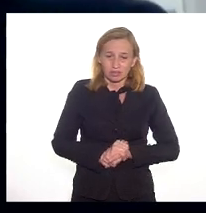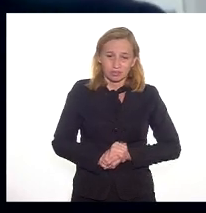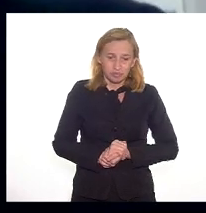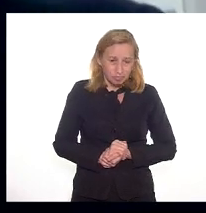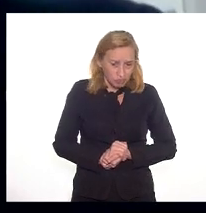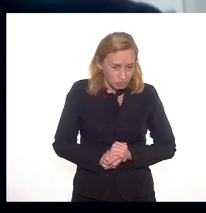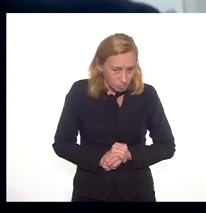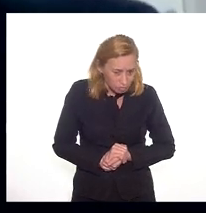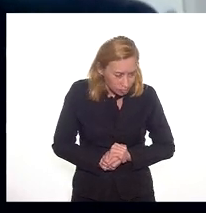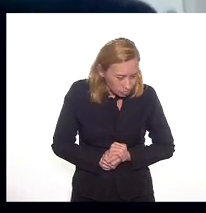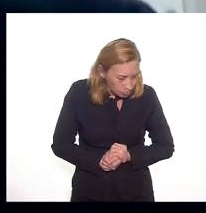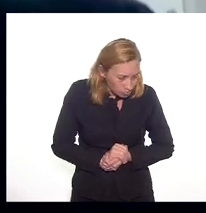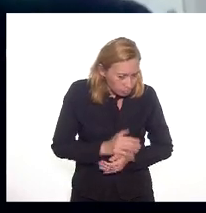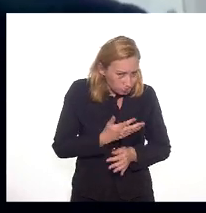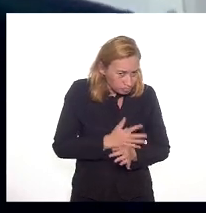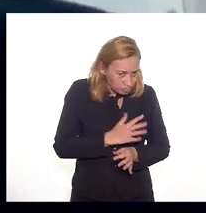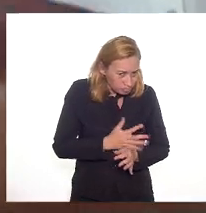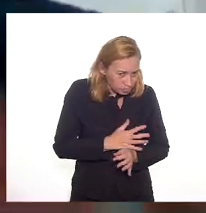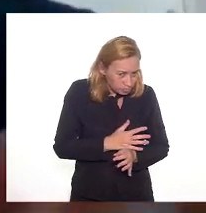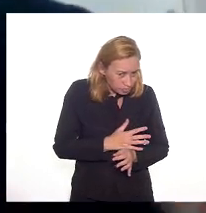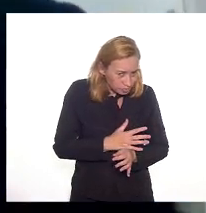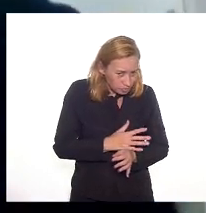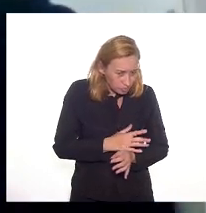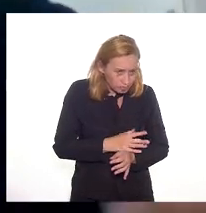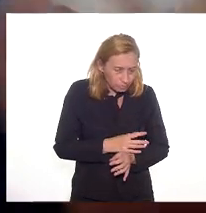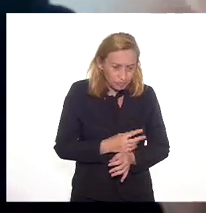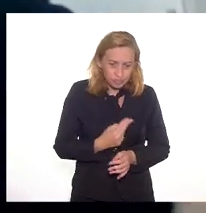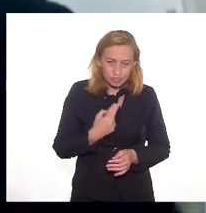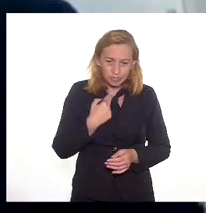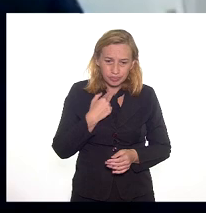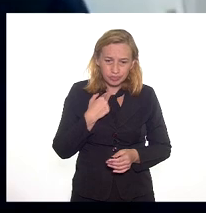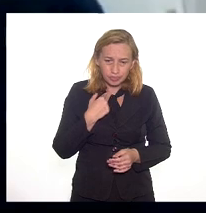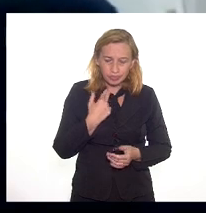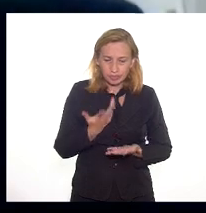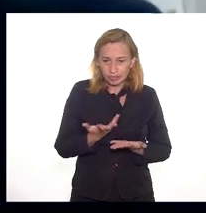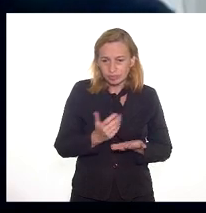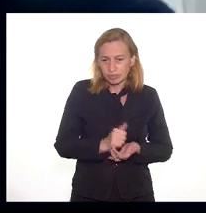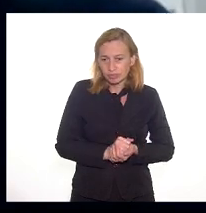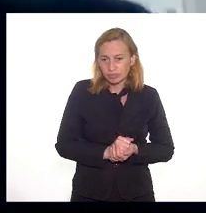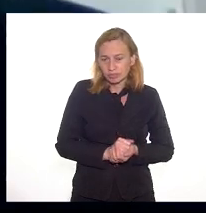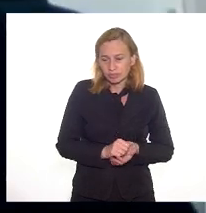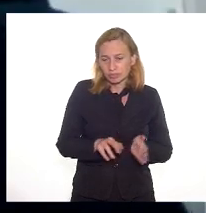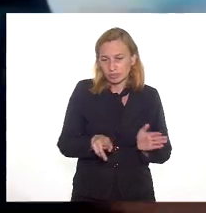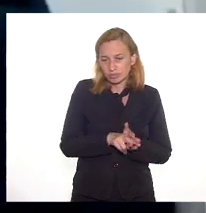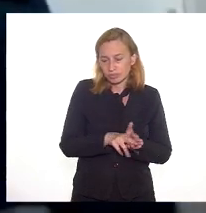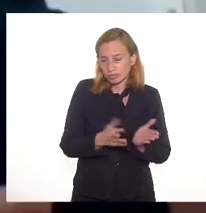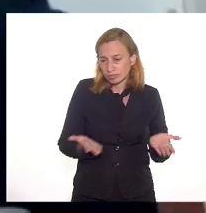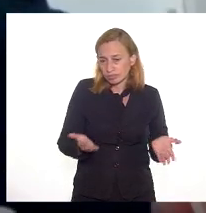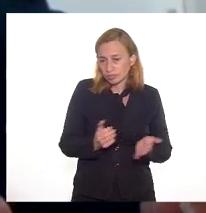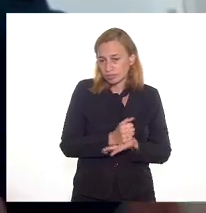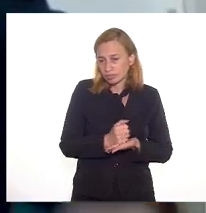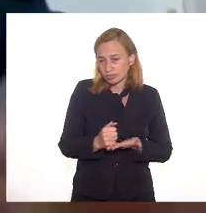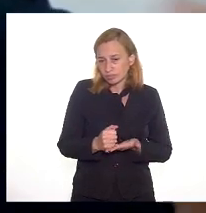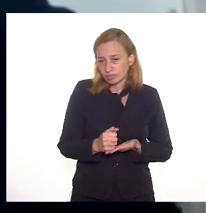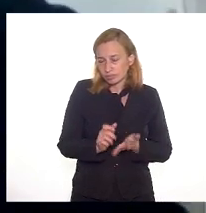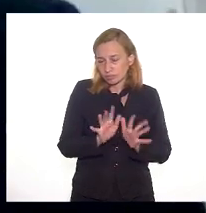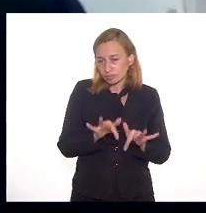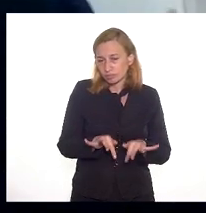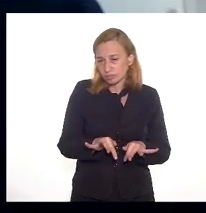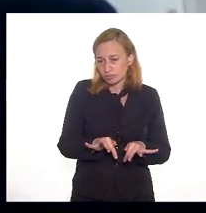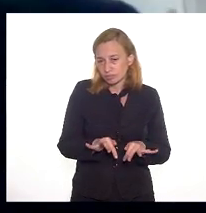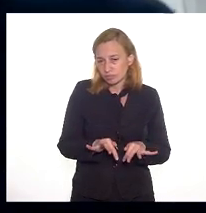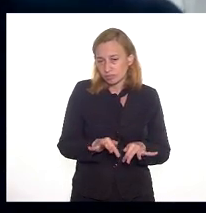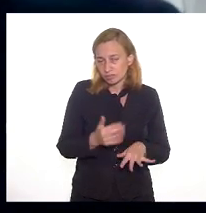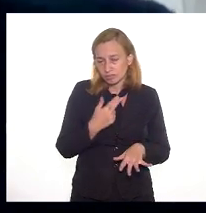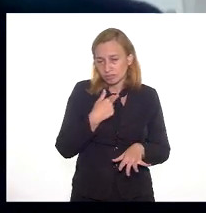NPC ela vai ter que tratar os waivers que estão lá dentro, que não puderam ser extintos pela resolução 726, os contratos já tinham sido encerrados, não